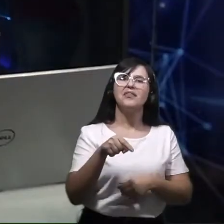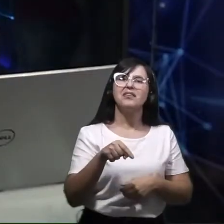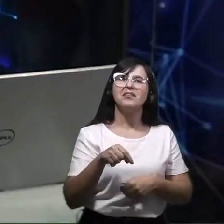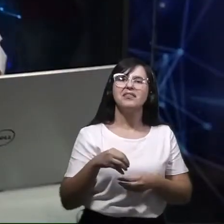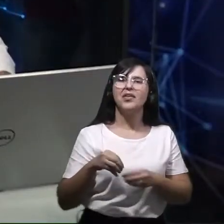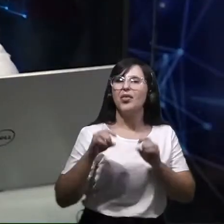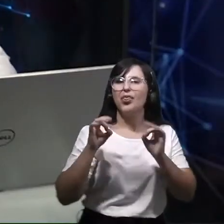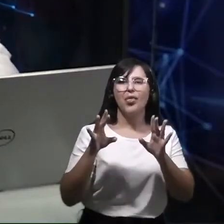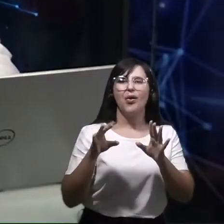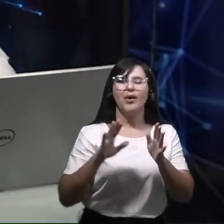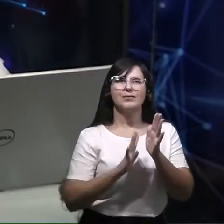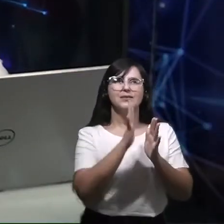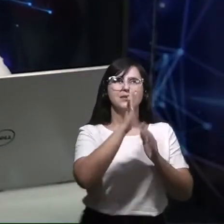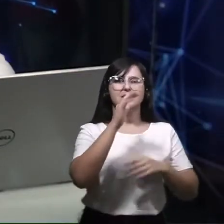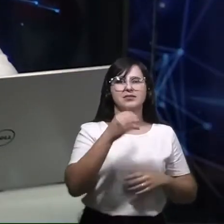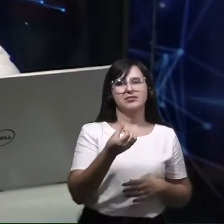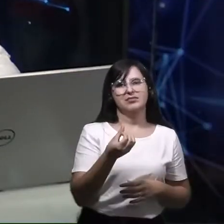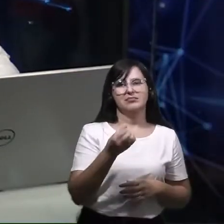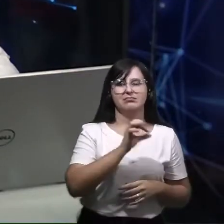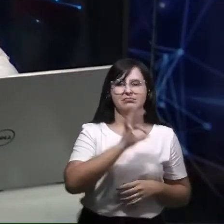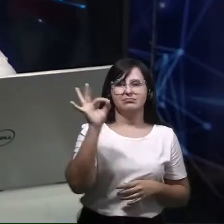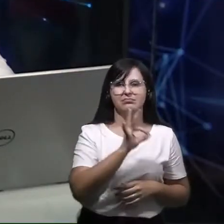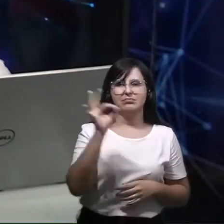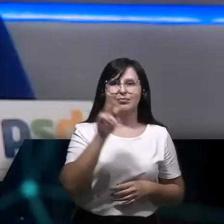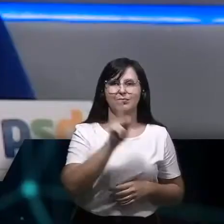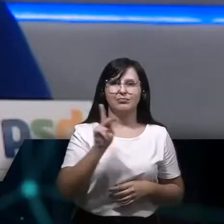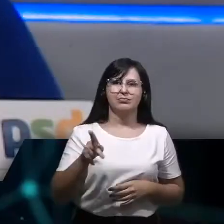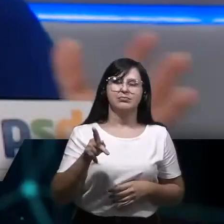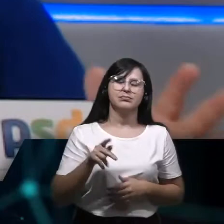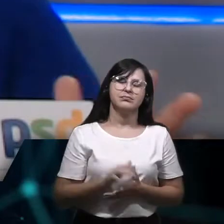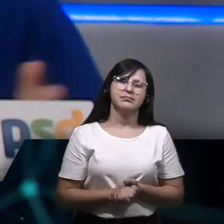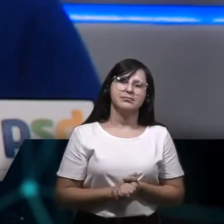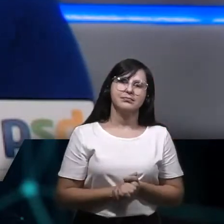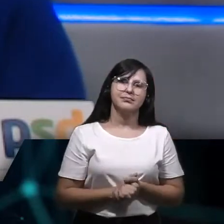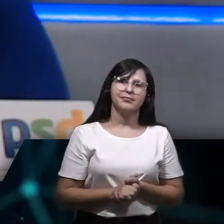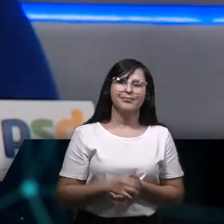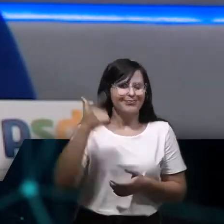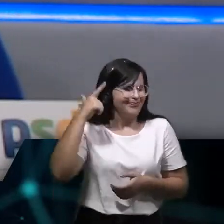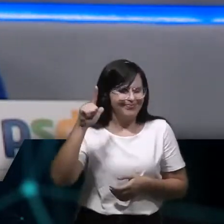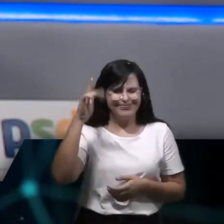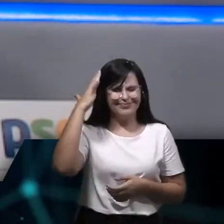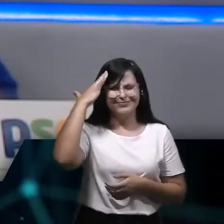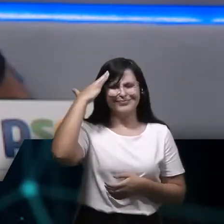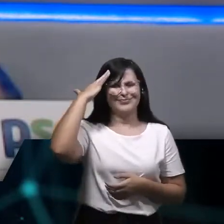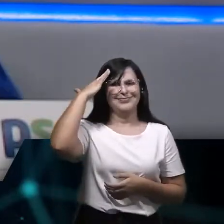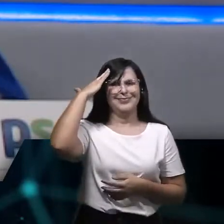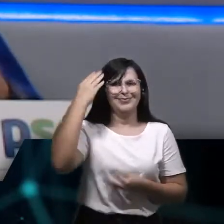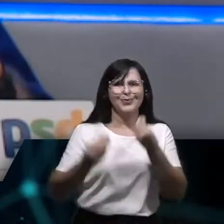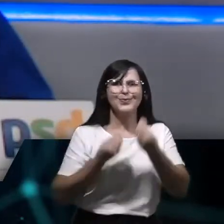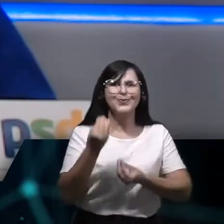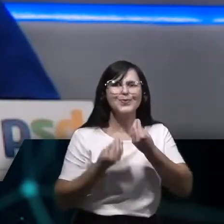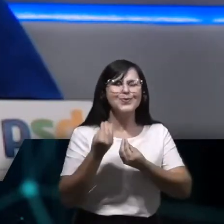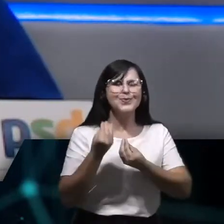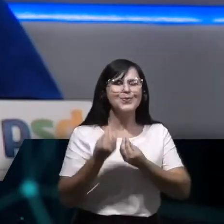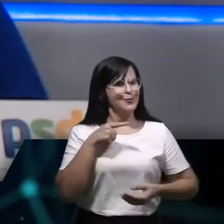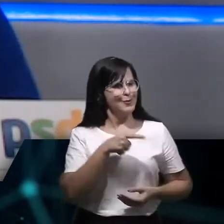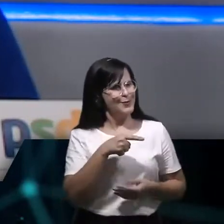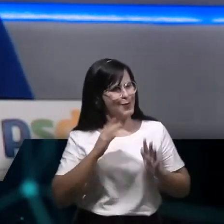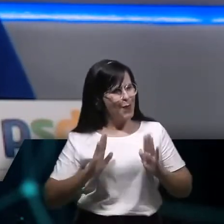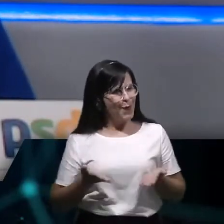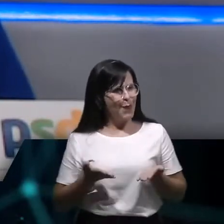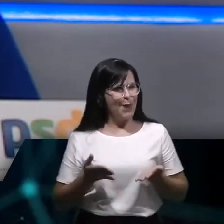12%. O candidato Hilário dispõe do tempo de 1 minuto para a réplica. Eu não consigo entender como é que o cara hoje,